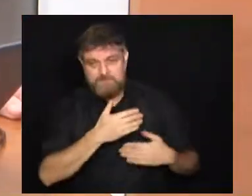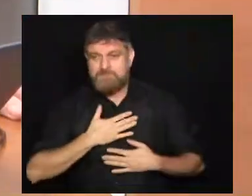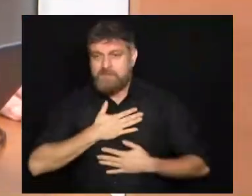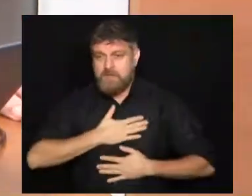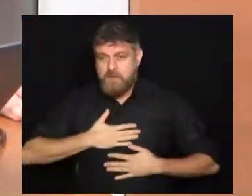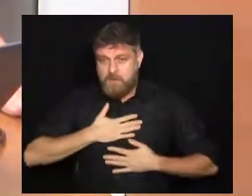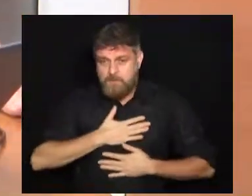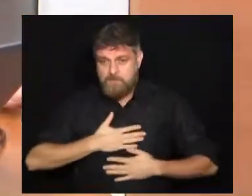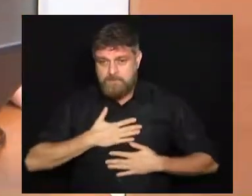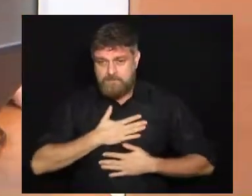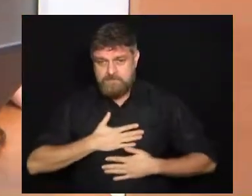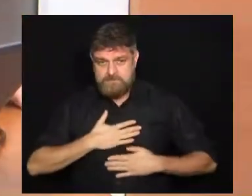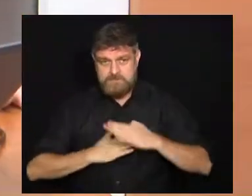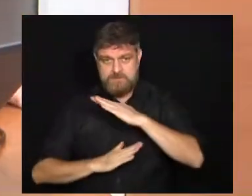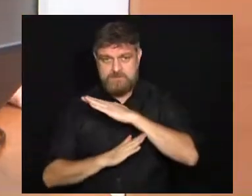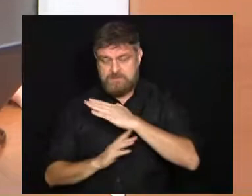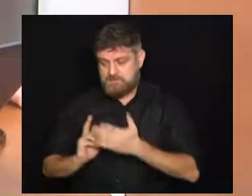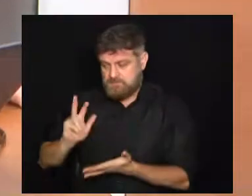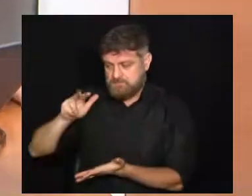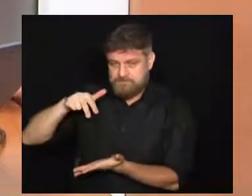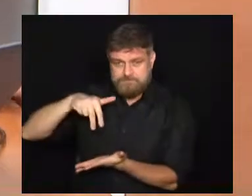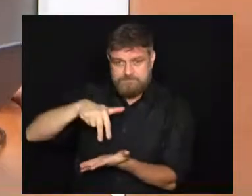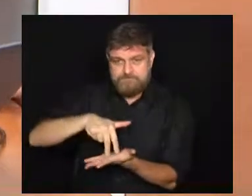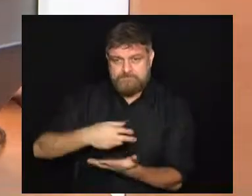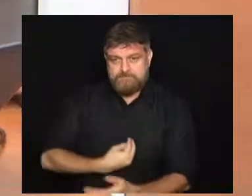aqui na Câmara dos Vereadores